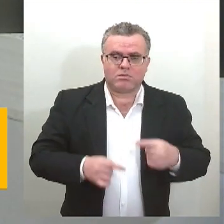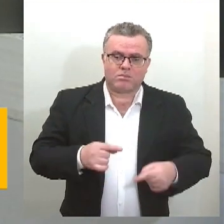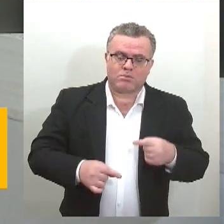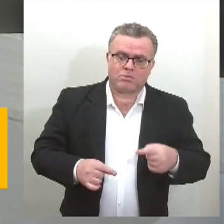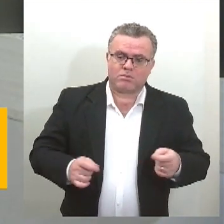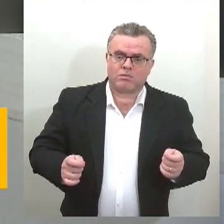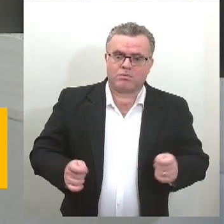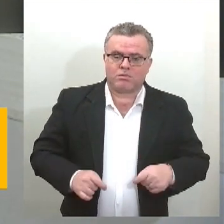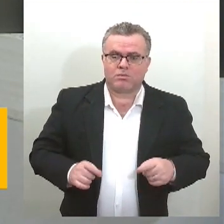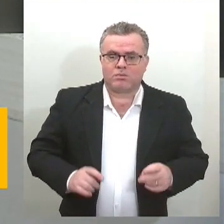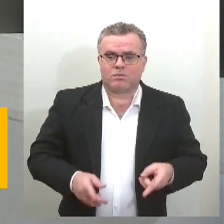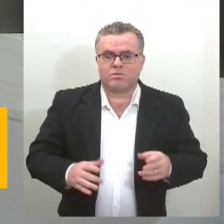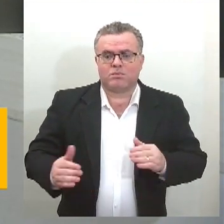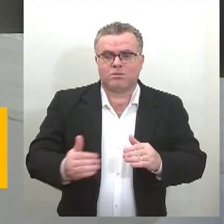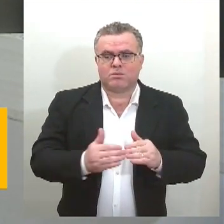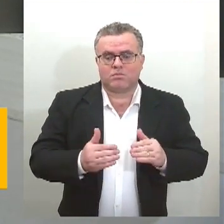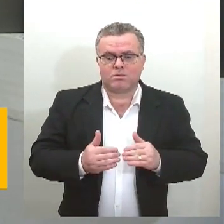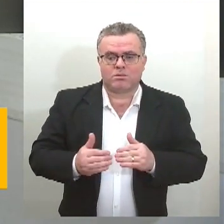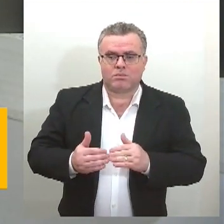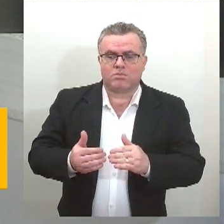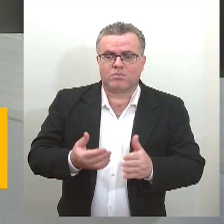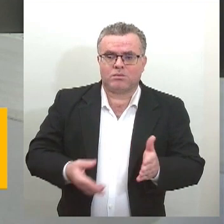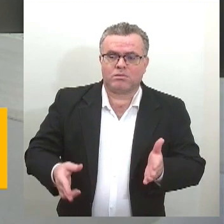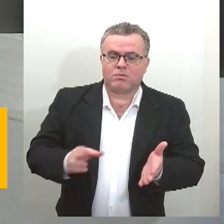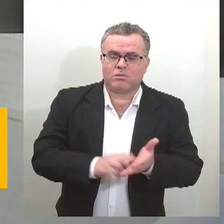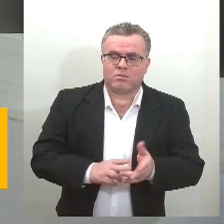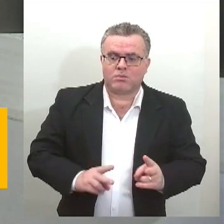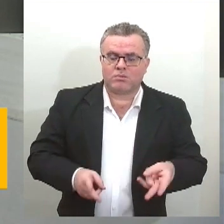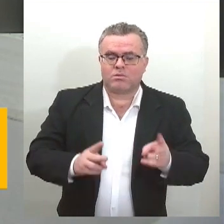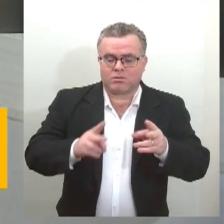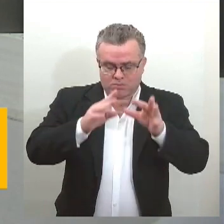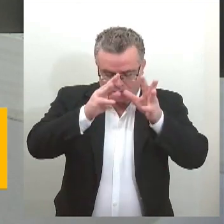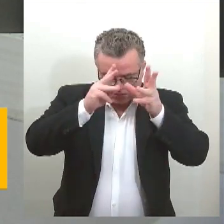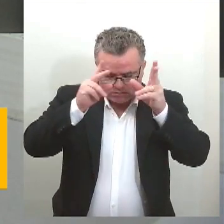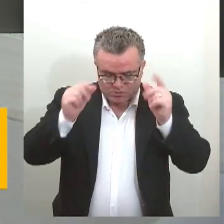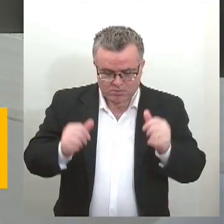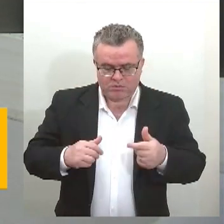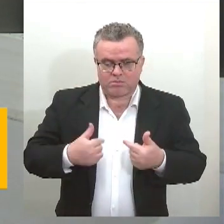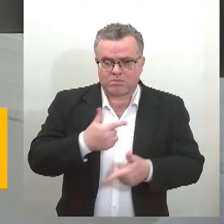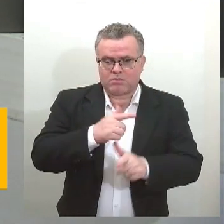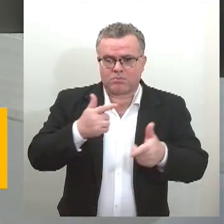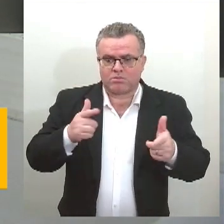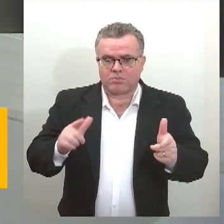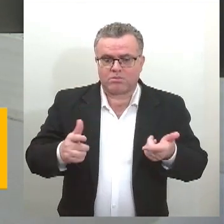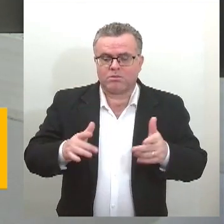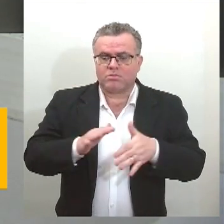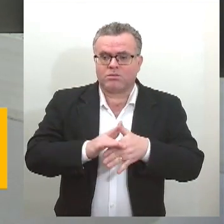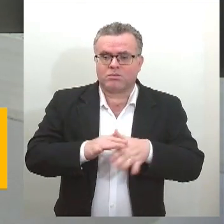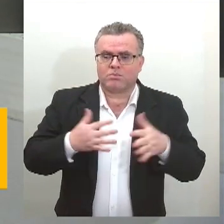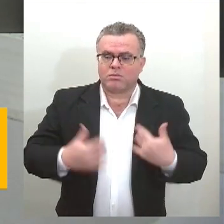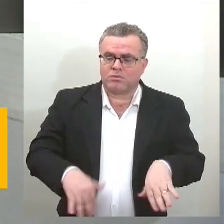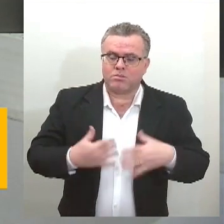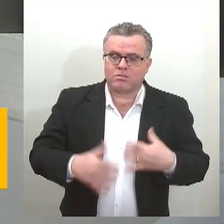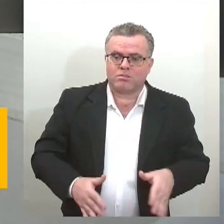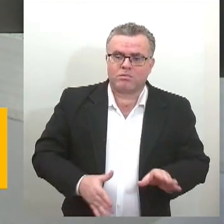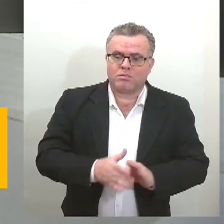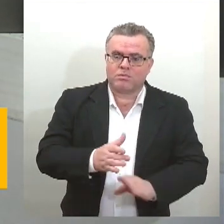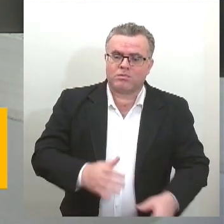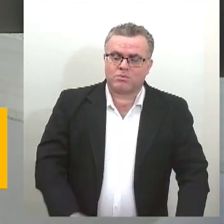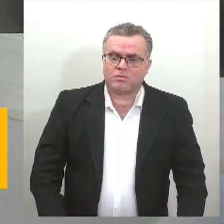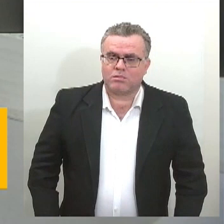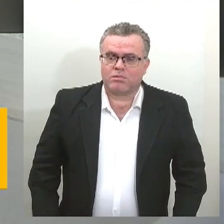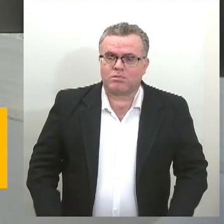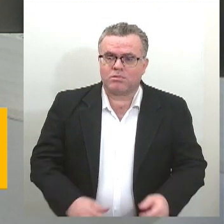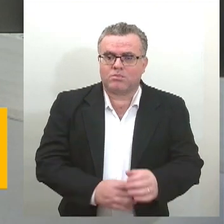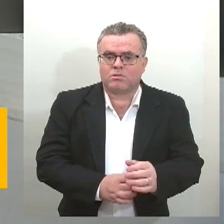de assuntos como lúpus, o Alzheimer e outras doenças crônicas numa casa de